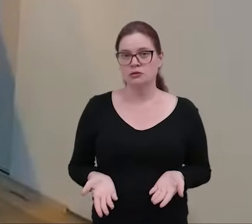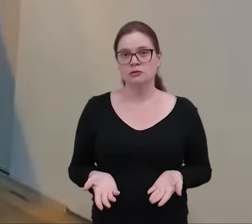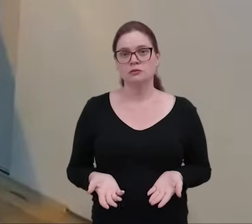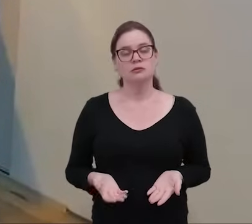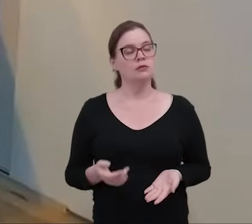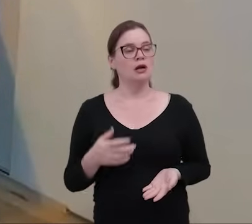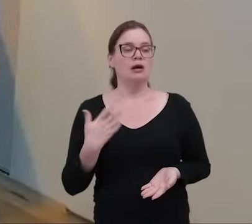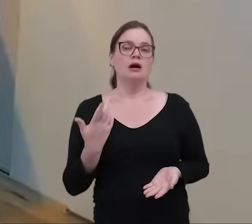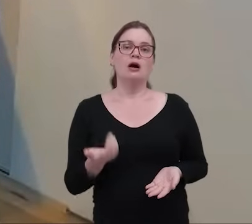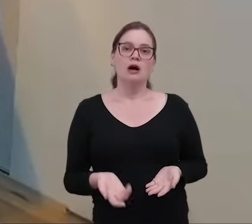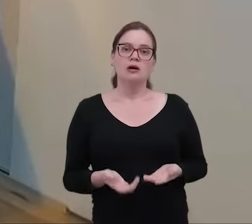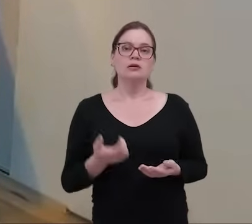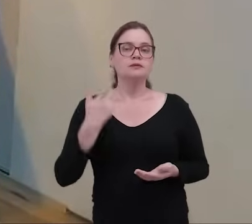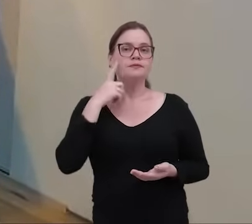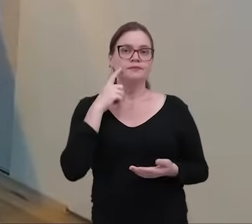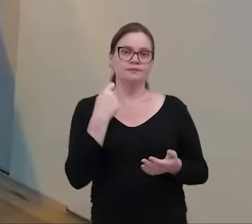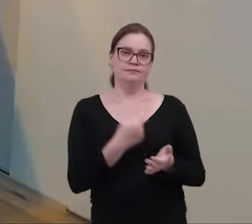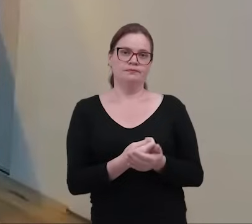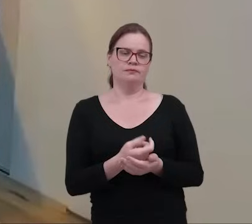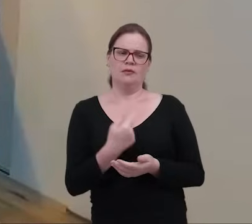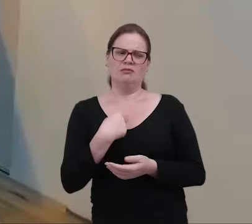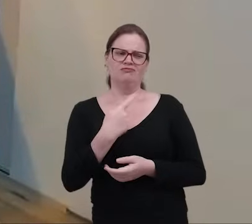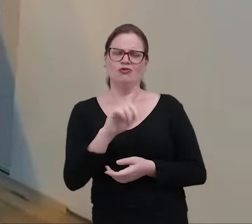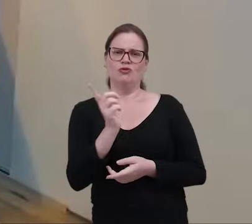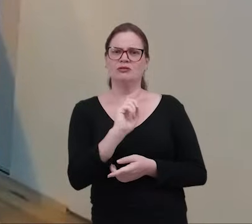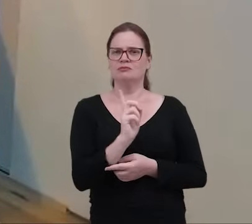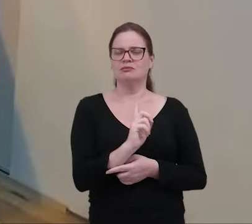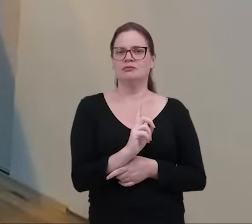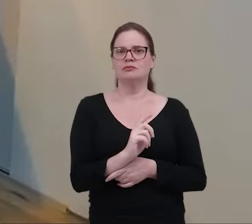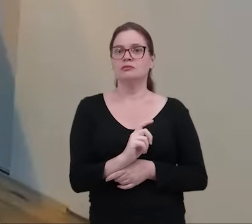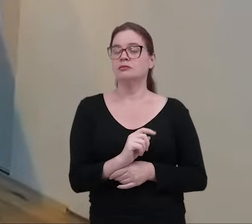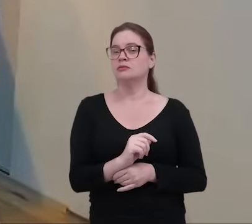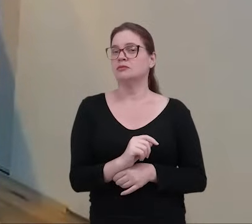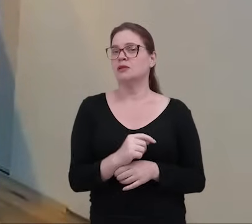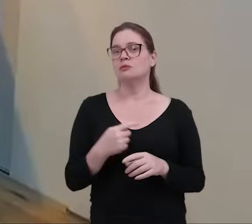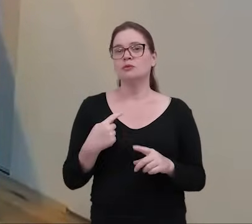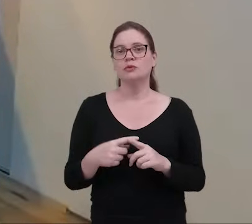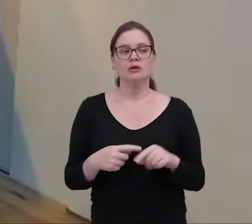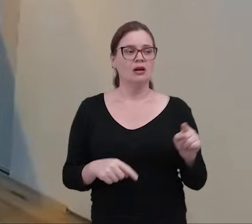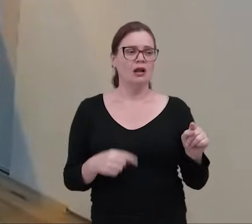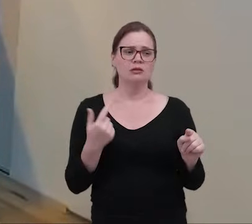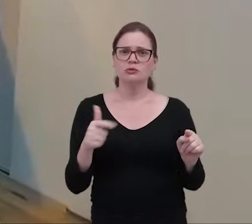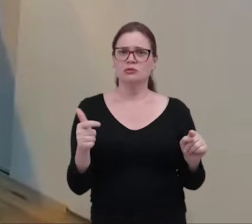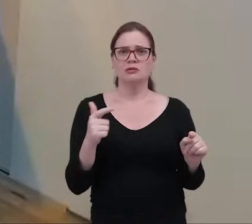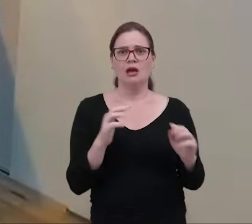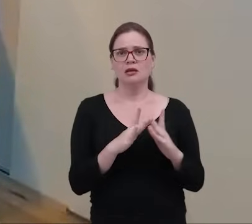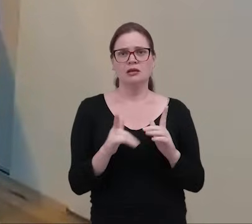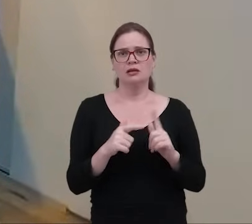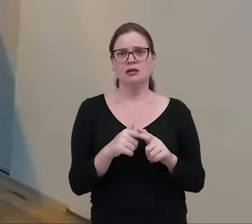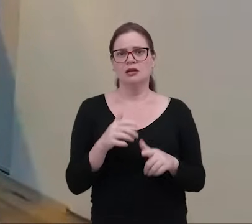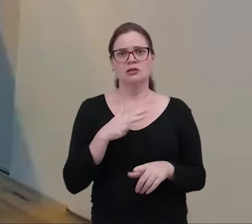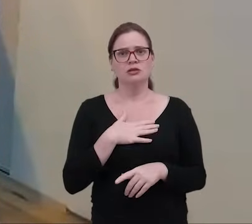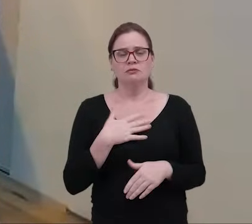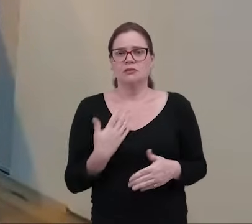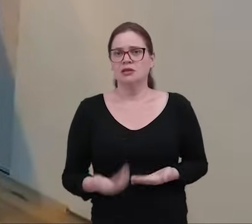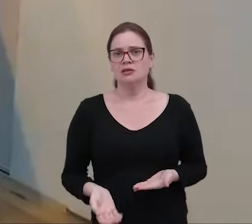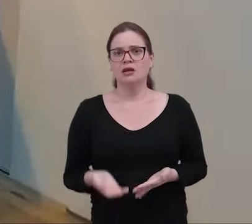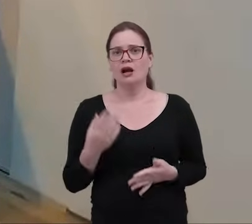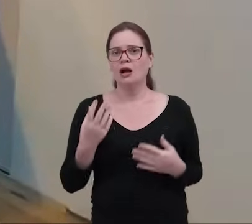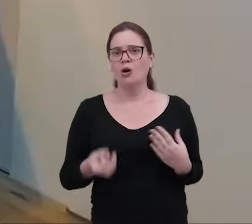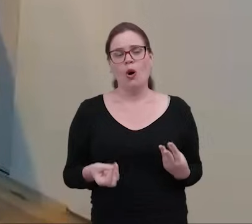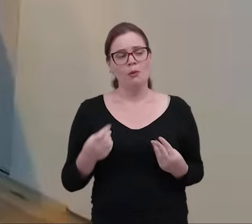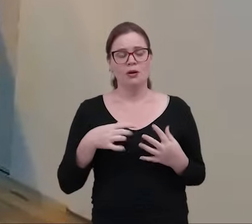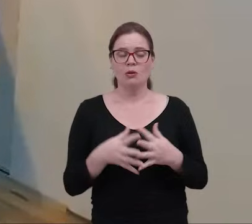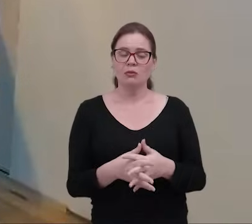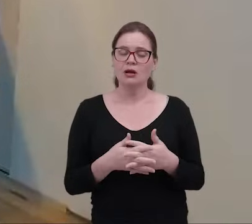decidiu? Eu falei: rapaz, eu decidi, eu não vou não. E por quê? Eu não vou porque lá não tem a minha igreja, e para um país que não tem